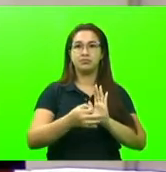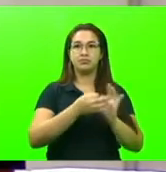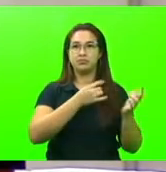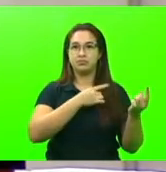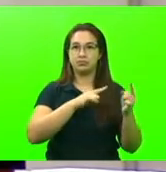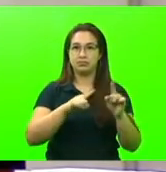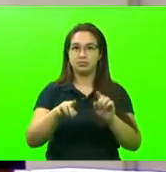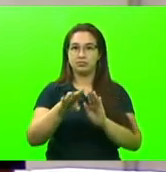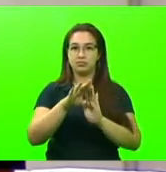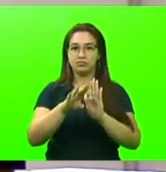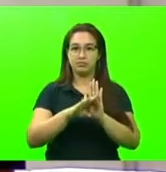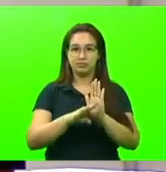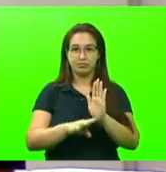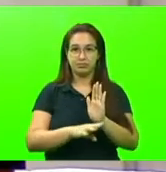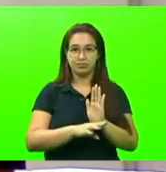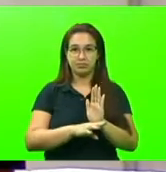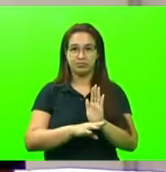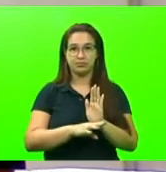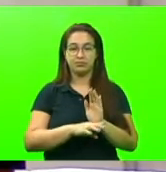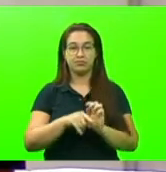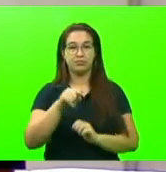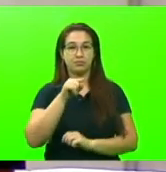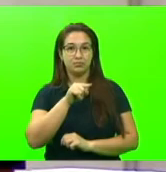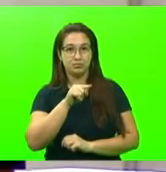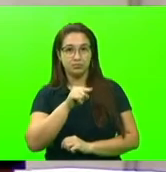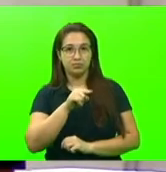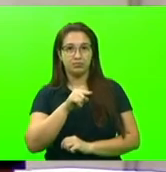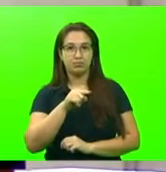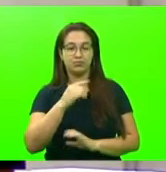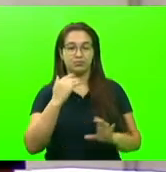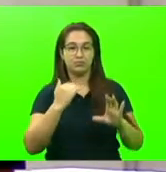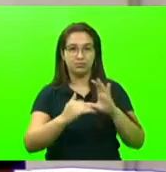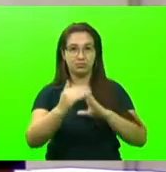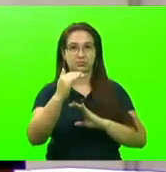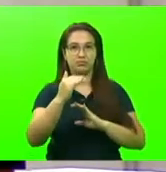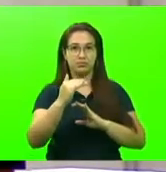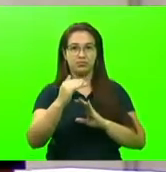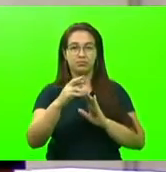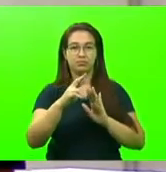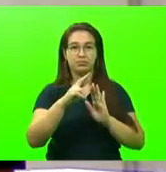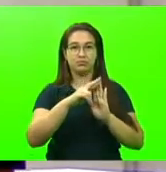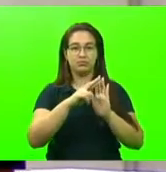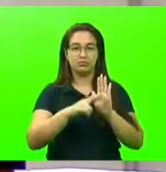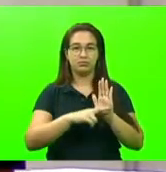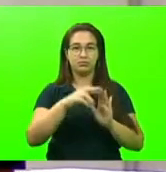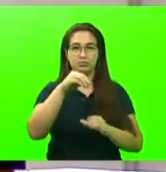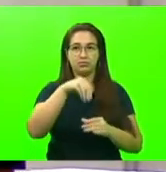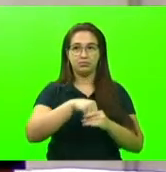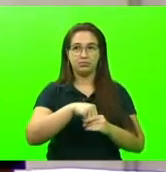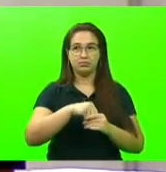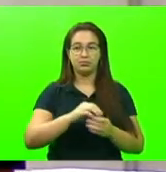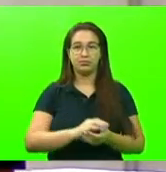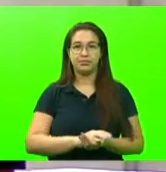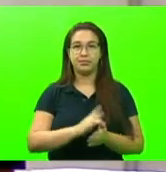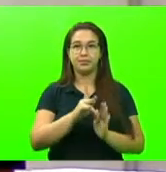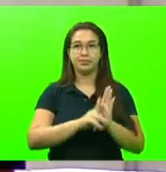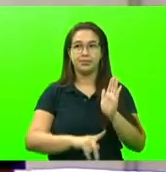às seguintes matérias e que as mesmas terão seu encaminhamento conforme o regimento interno. Projeto de